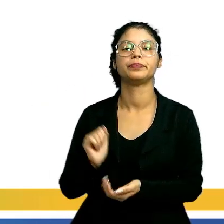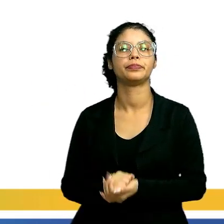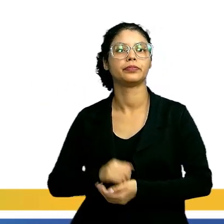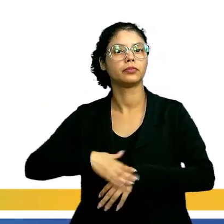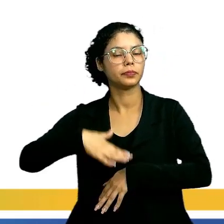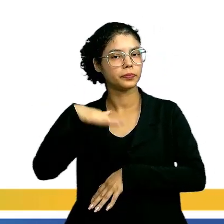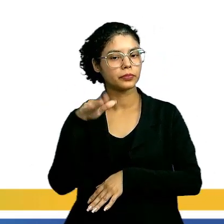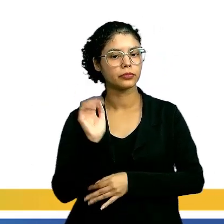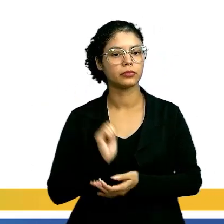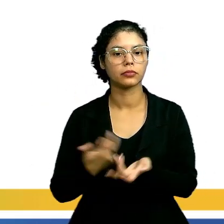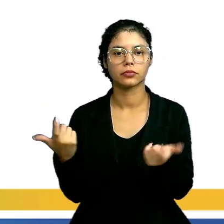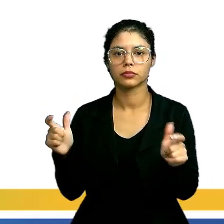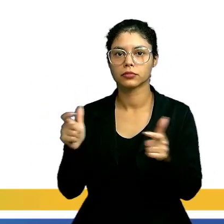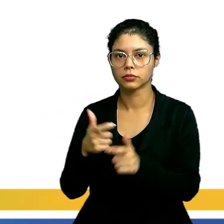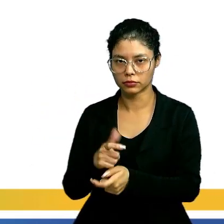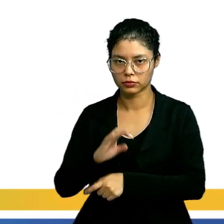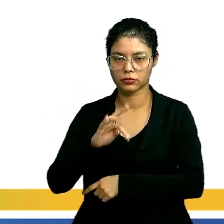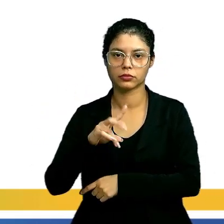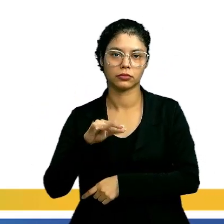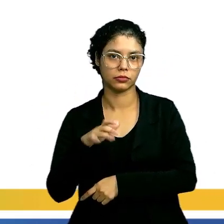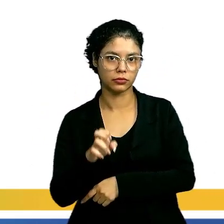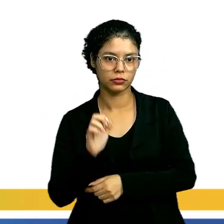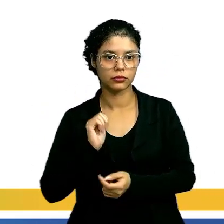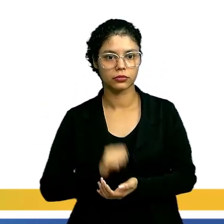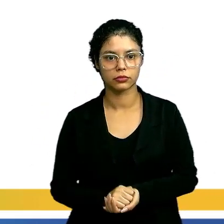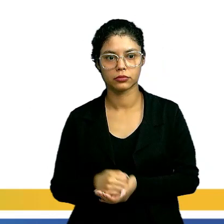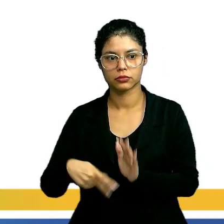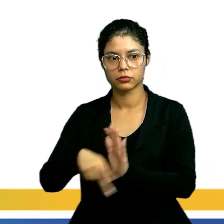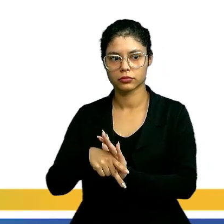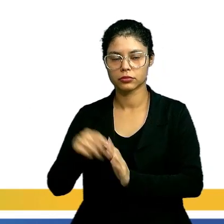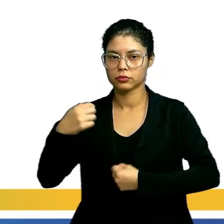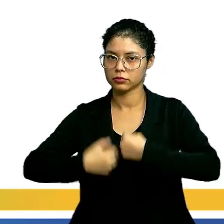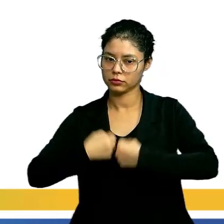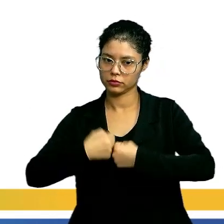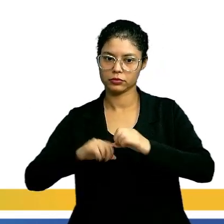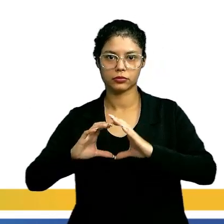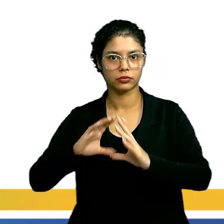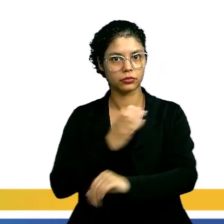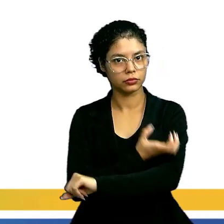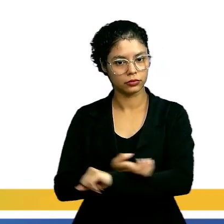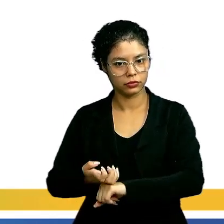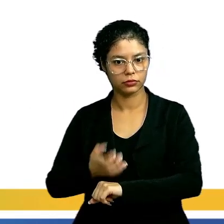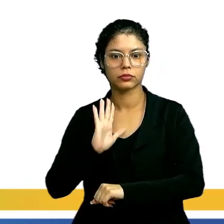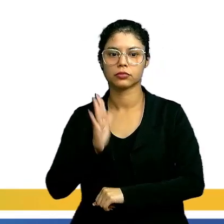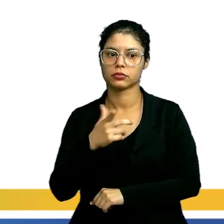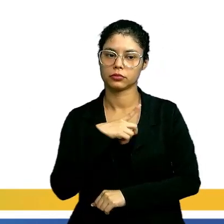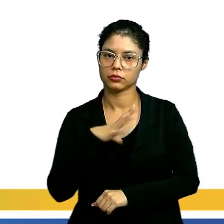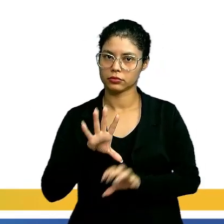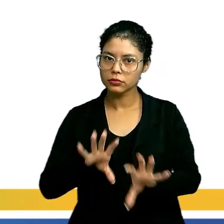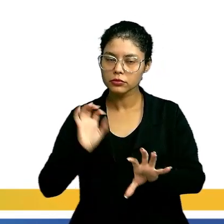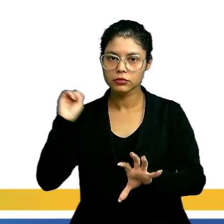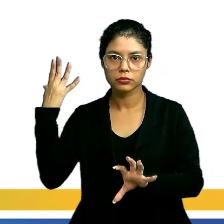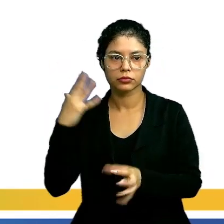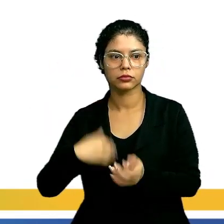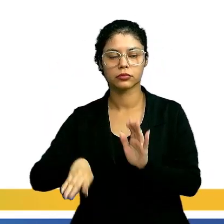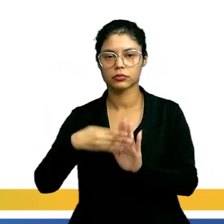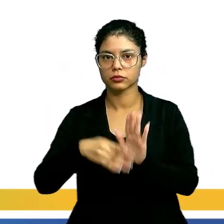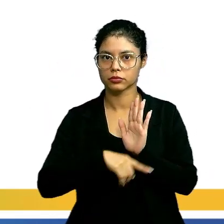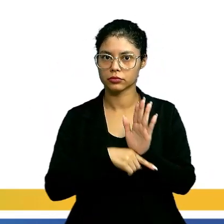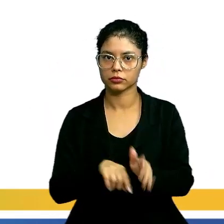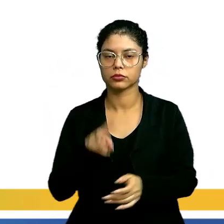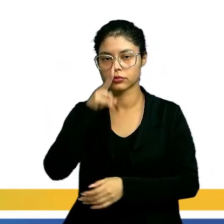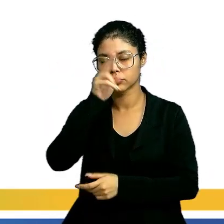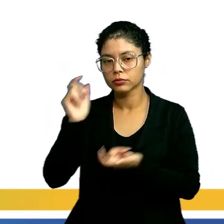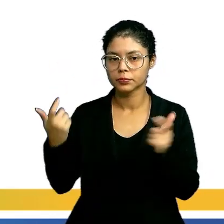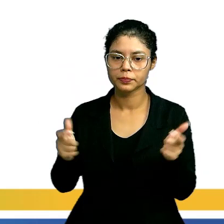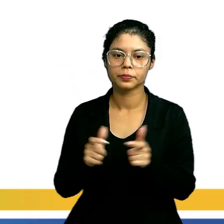justamente à diminuição desse coeficiente de atrito cinético entre a bola e a grama, já que dessa forma vai nos propiciar